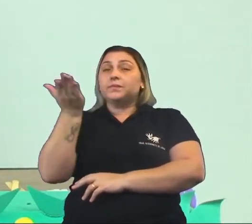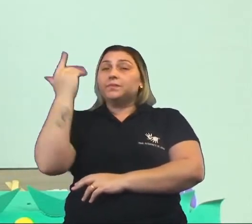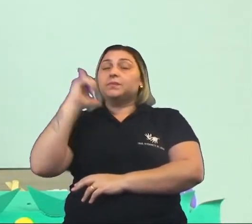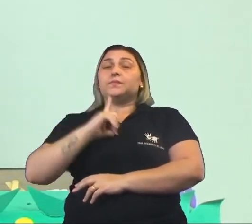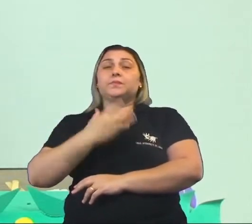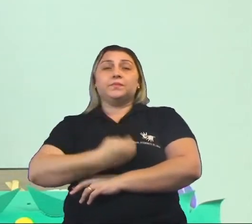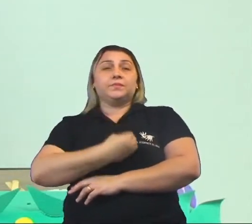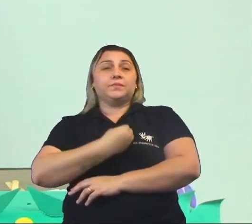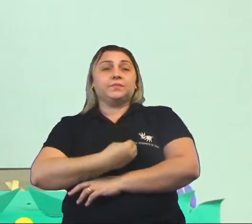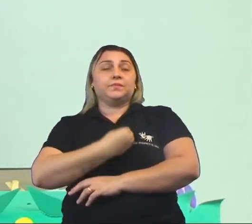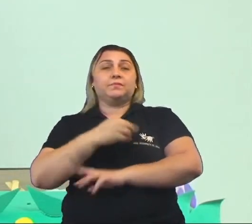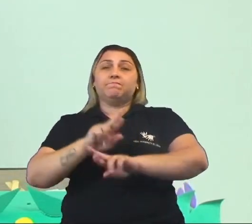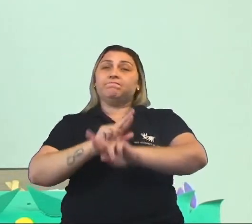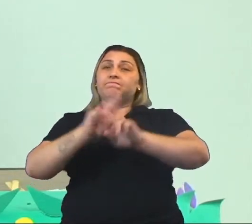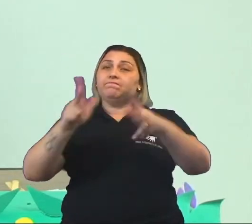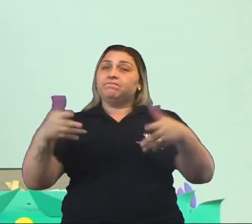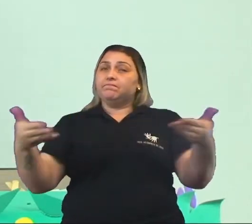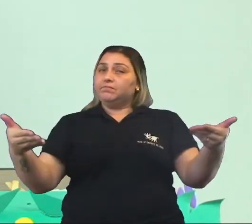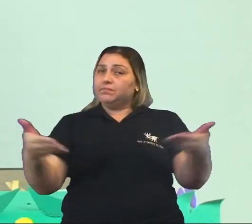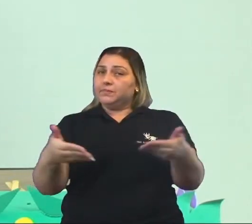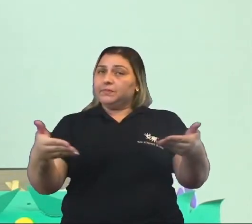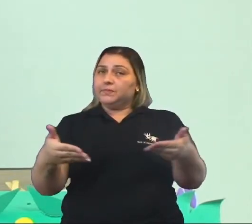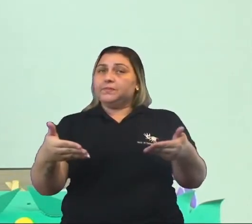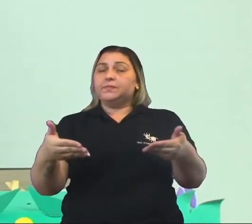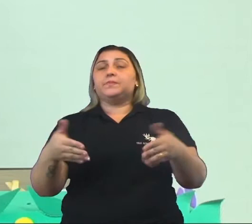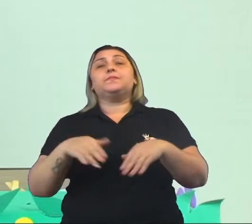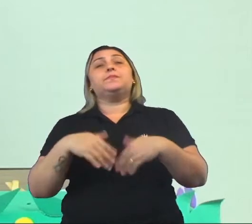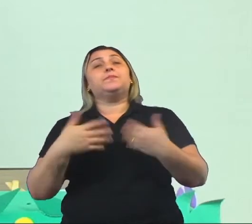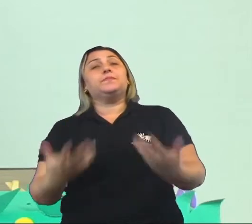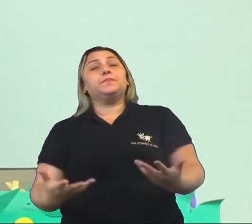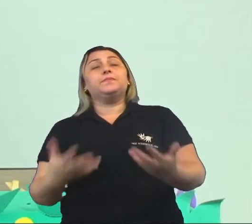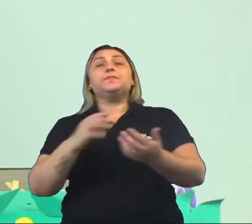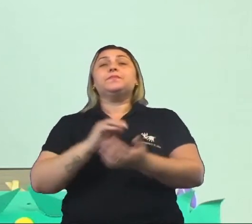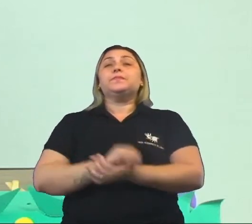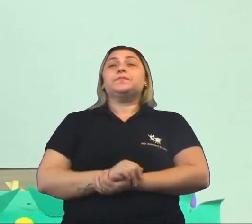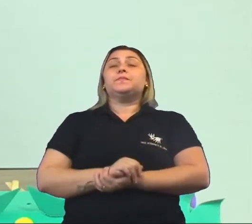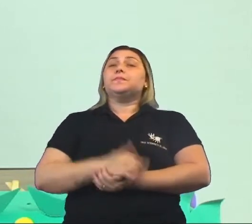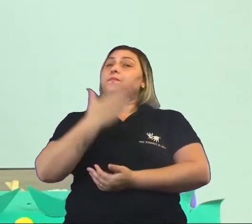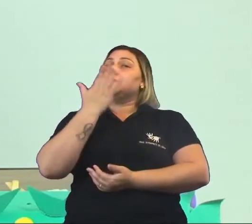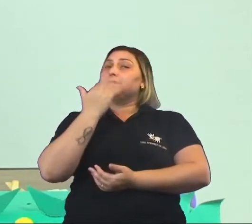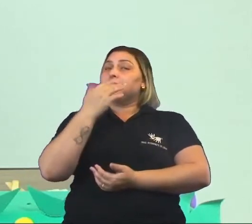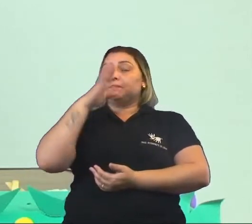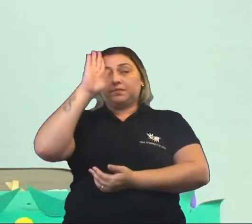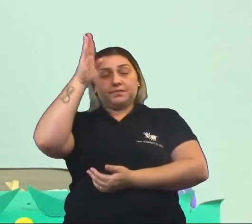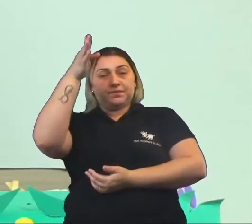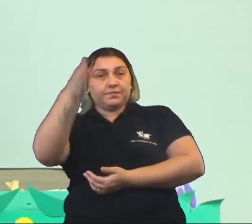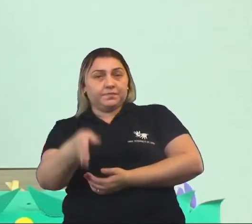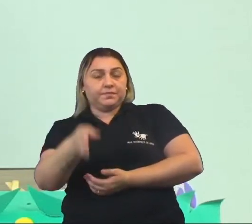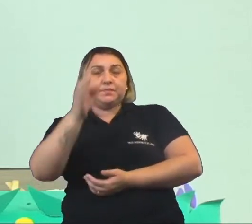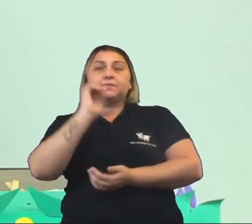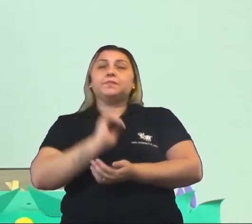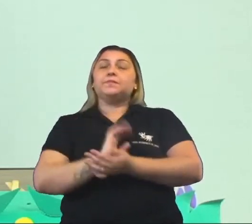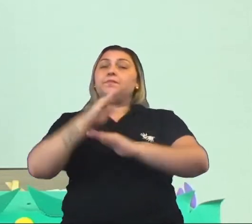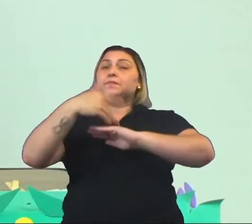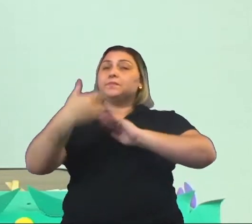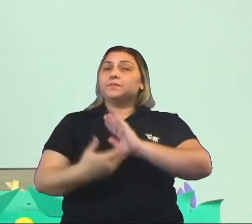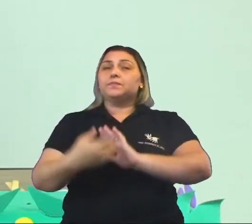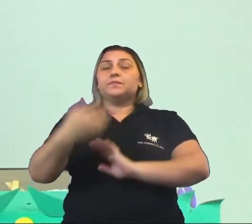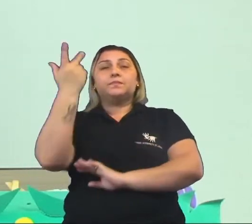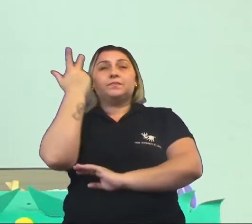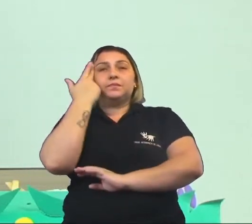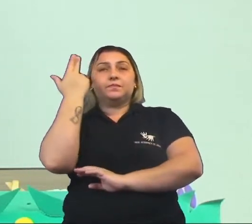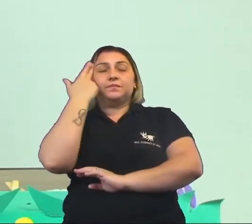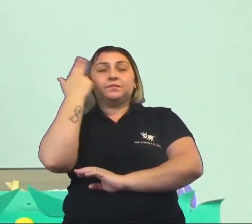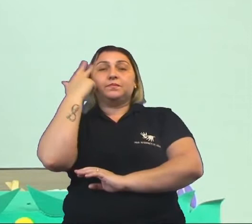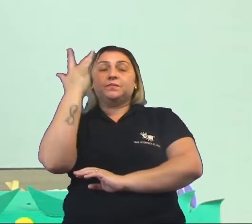vida totalmente diferente. E por essa maneira deles se alimentarem, principalmente de tudo natural,